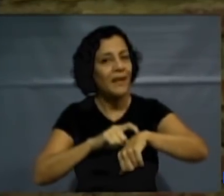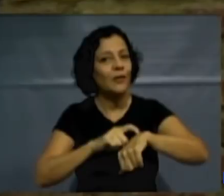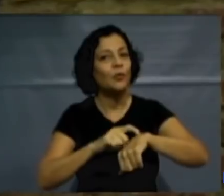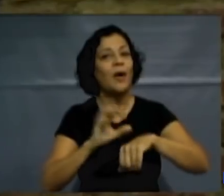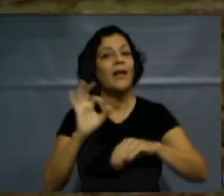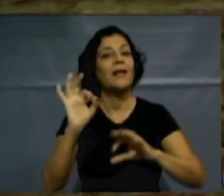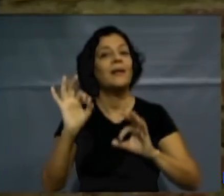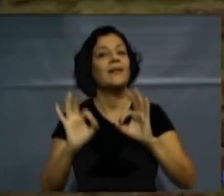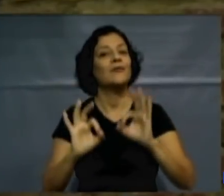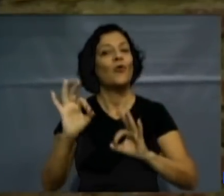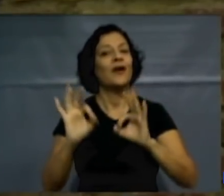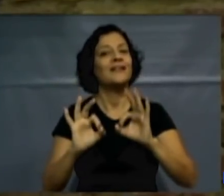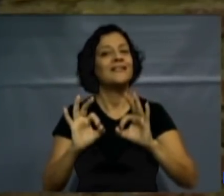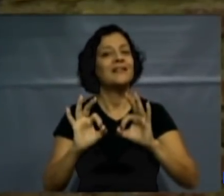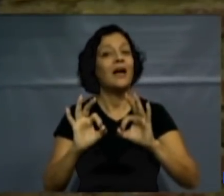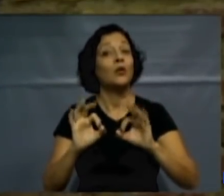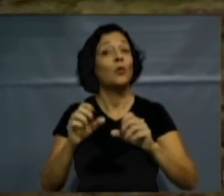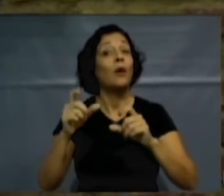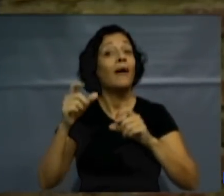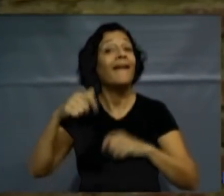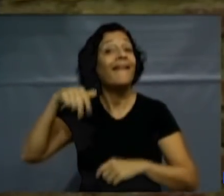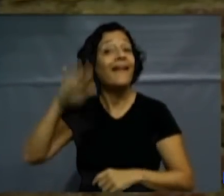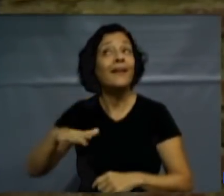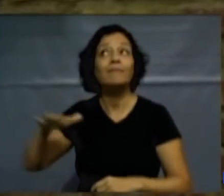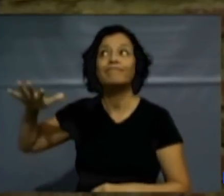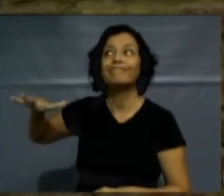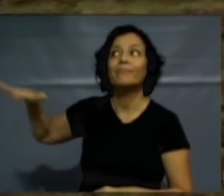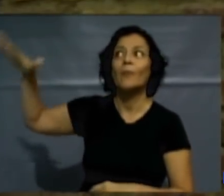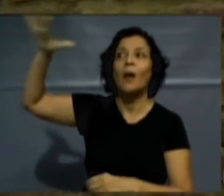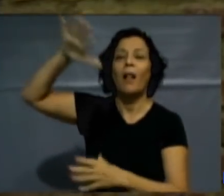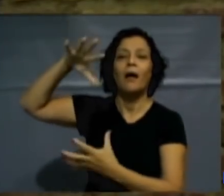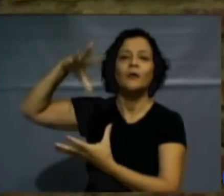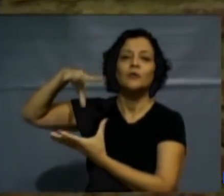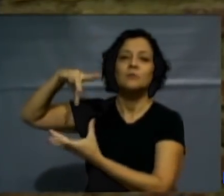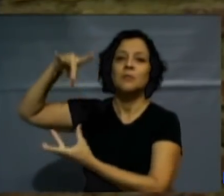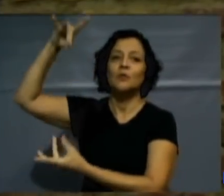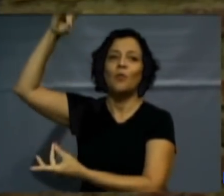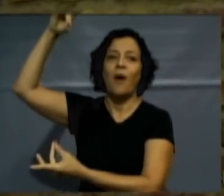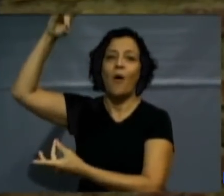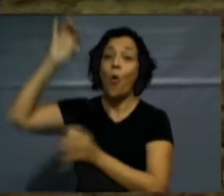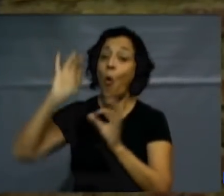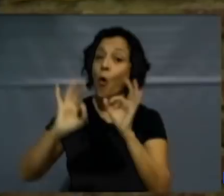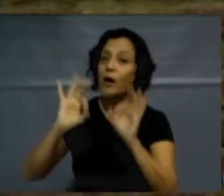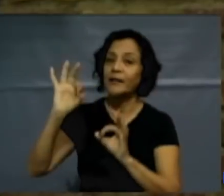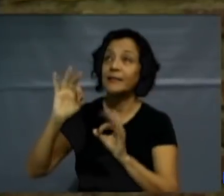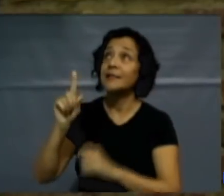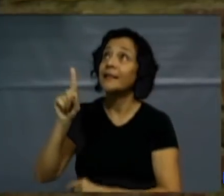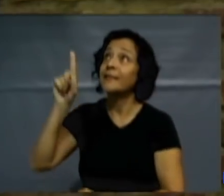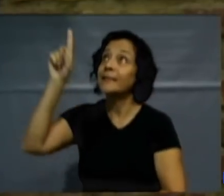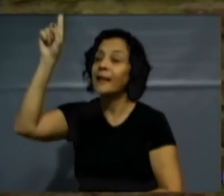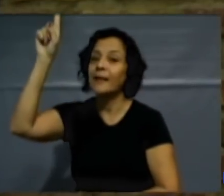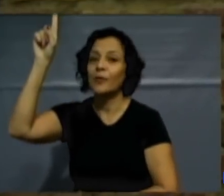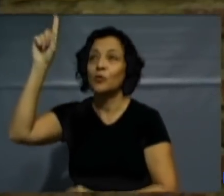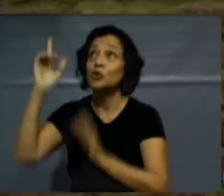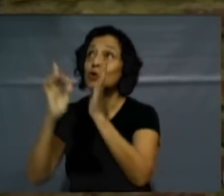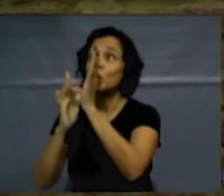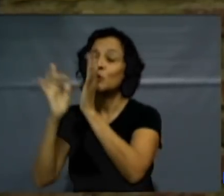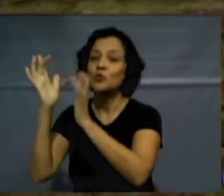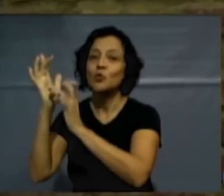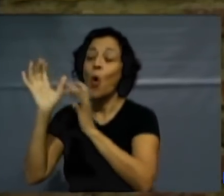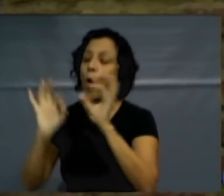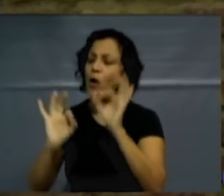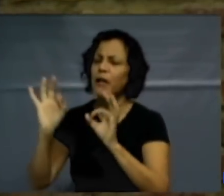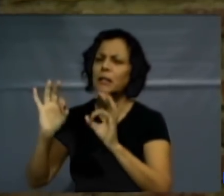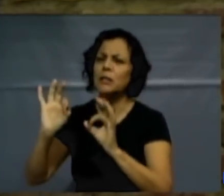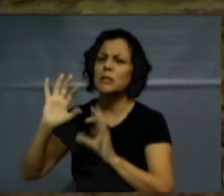pela espiritualidade. Tudo. Tudo é orquestrado por Deus, pelo nosso Senhor Jesus Cristo, que